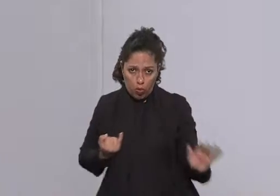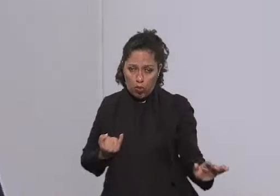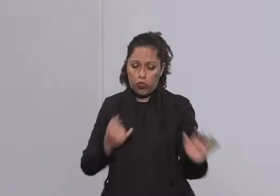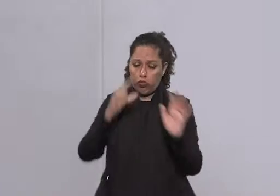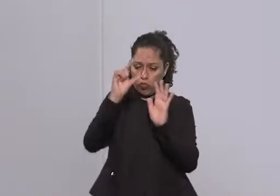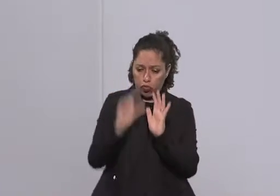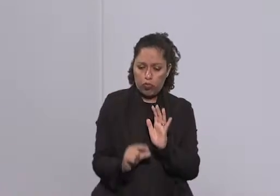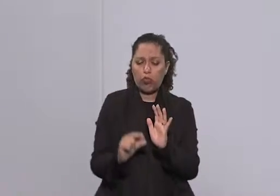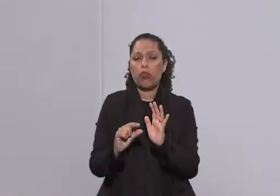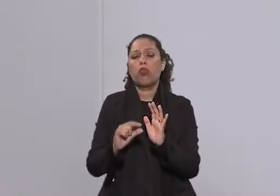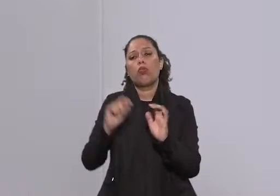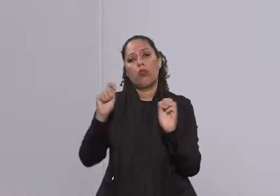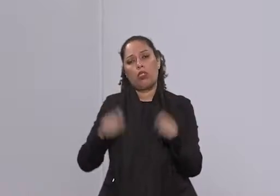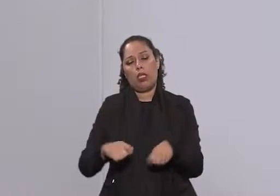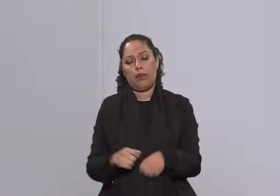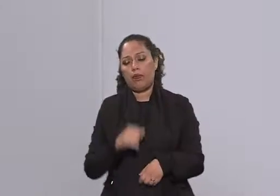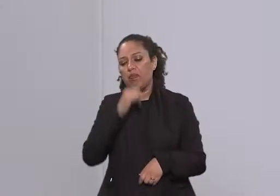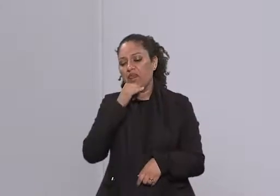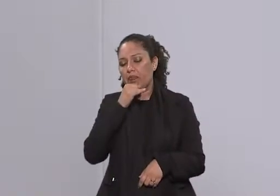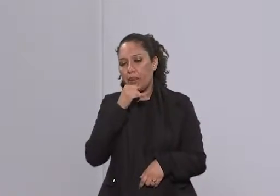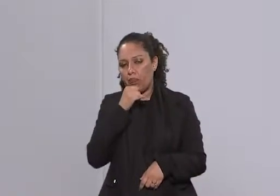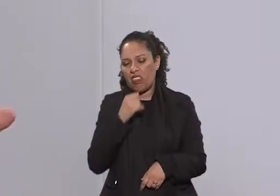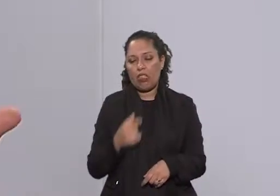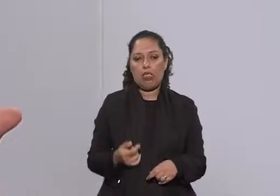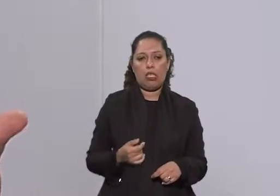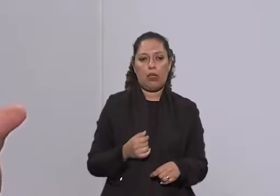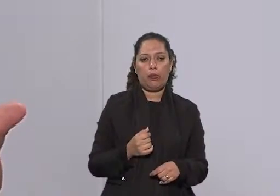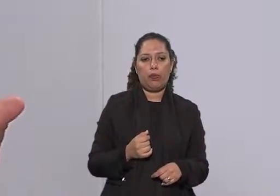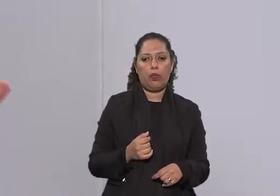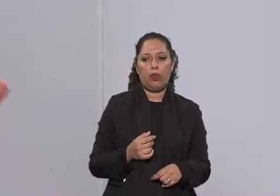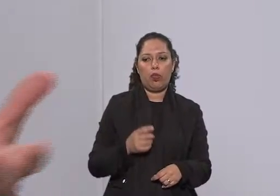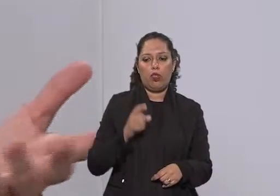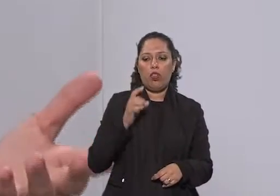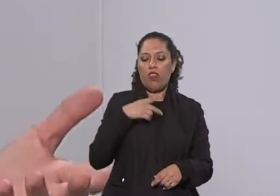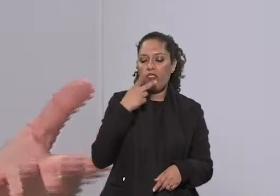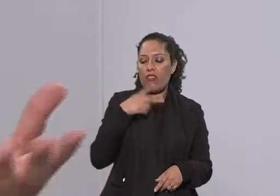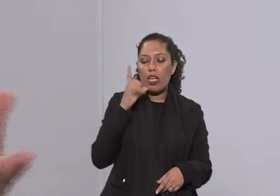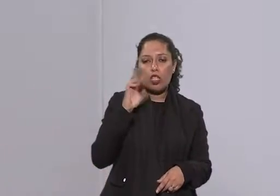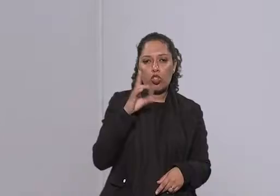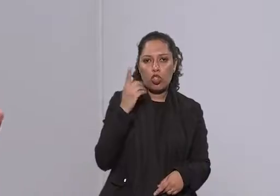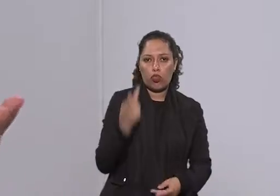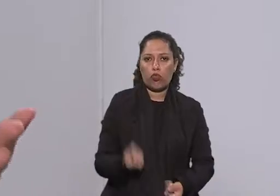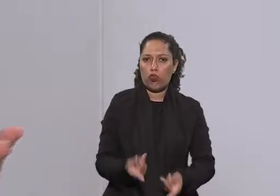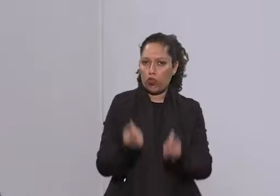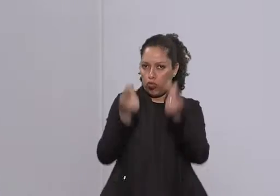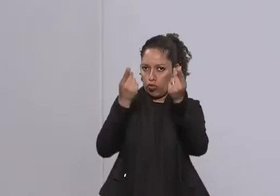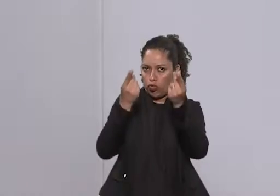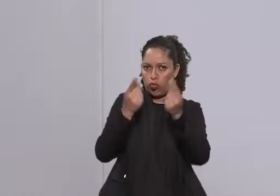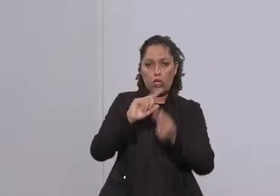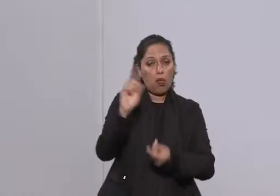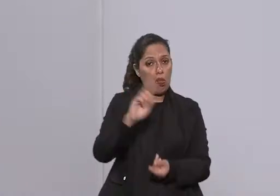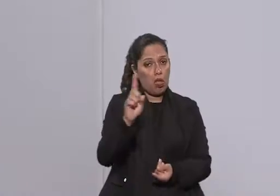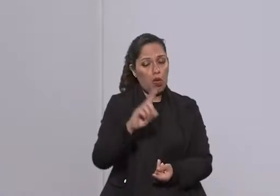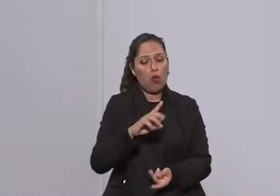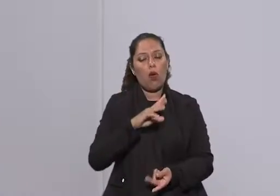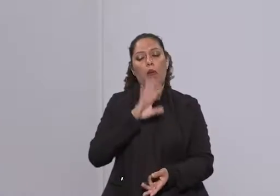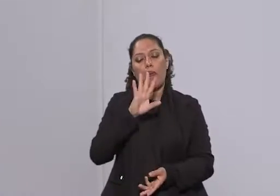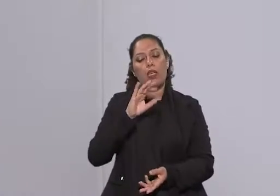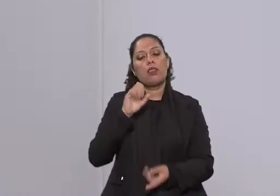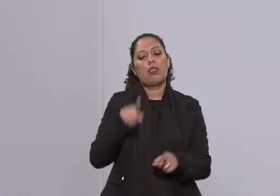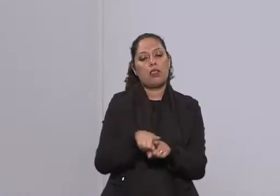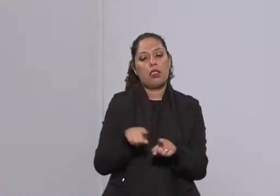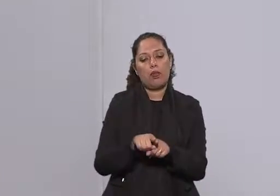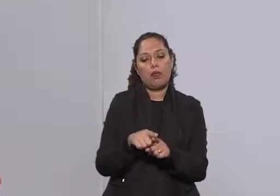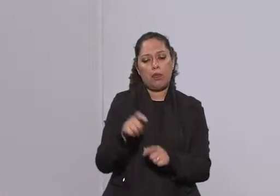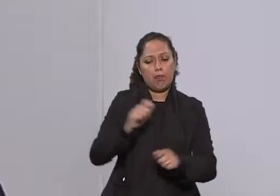sentido e aliás isso também é um ponto importante que ela trocou a metodologia importa não é só de dinheiro você tem que saber como você vai usar esse dinheiro